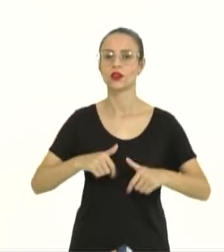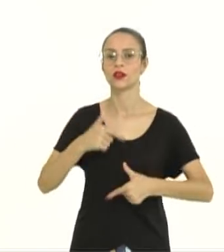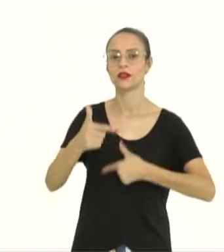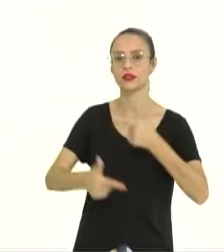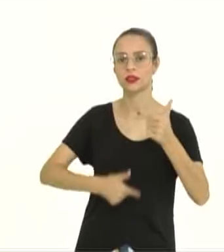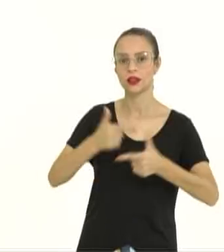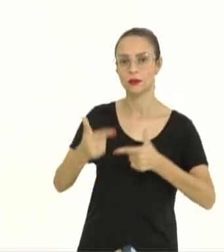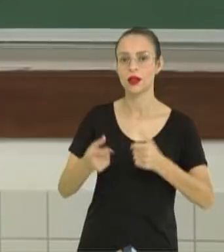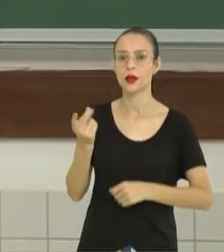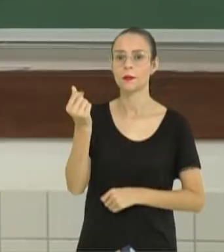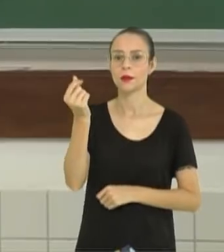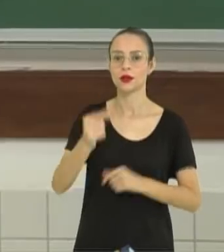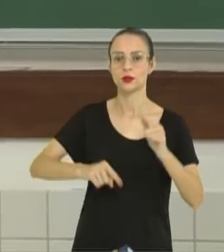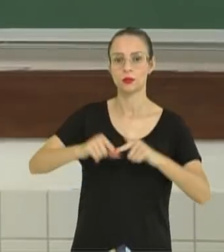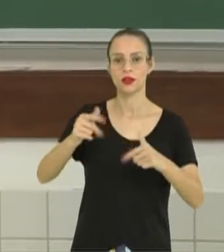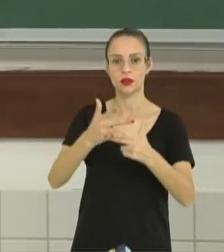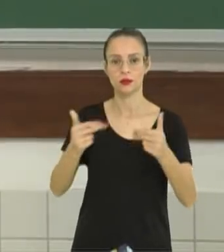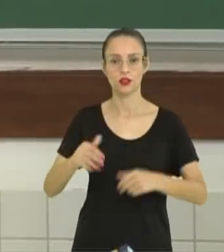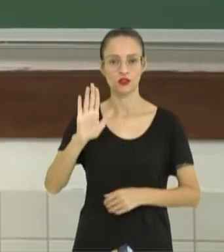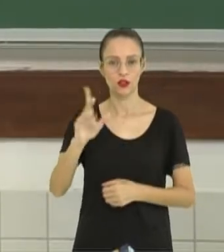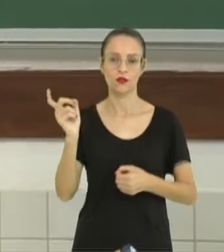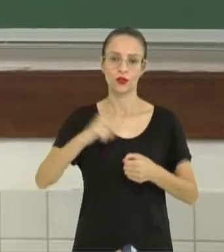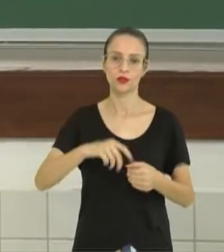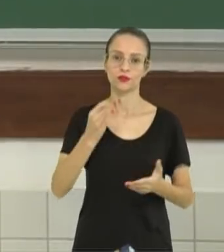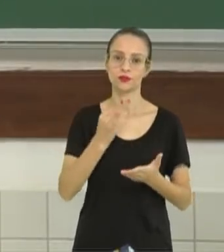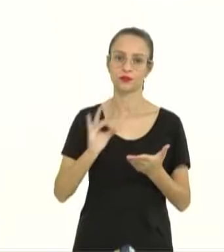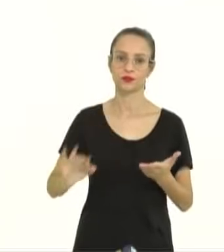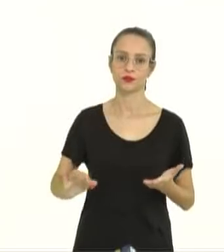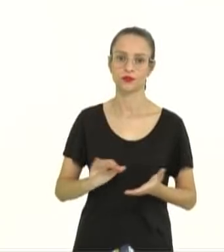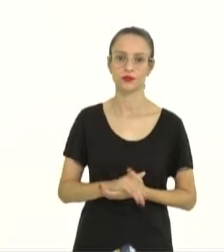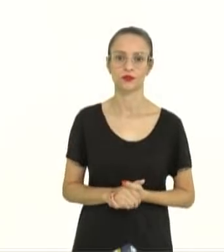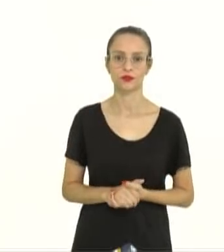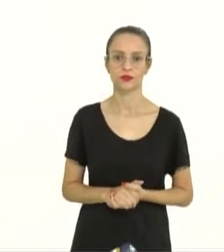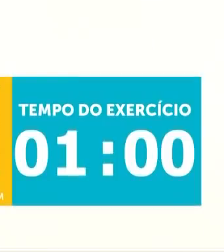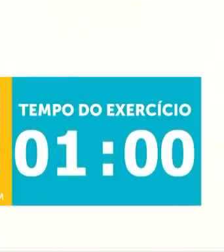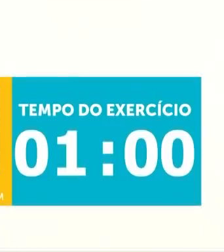trabalhadores e preço da matéria-prima. É rapidinho, a gente já volta para corrigir.